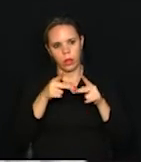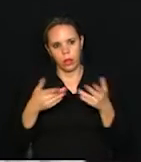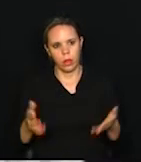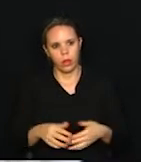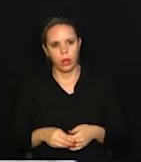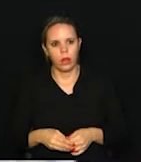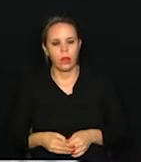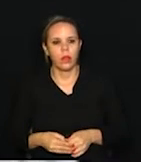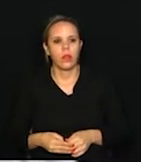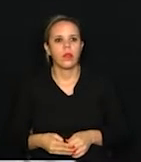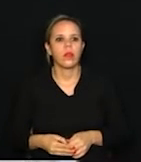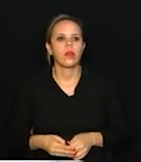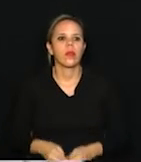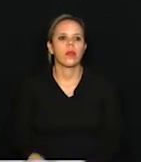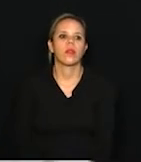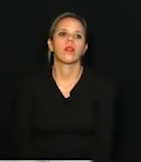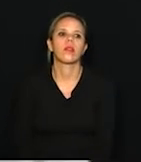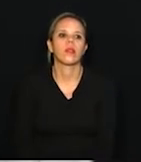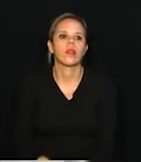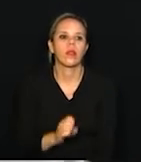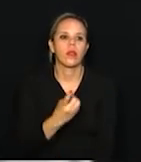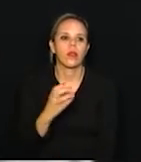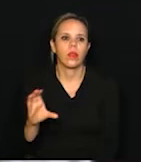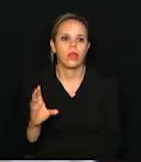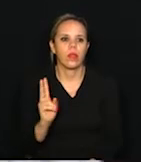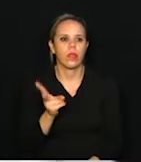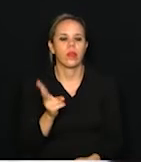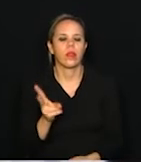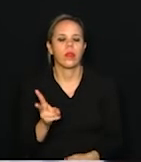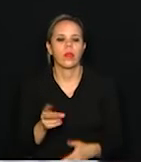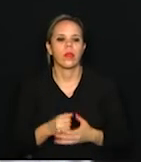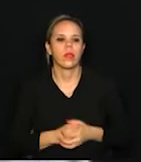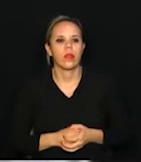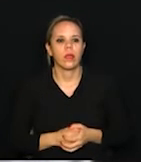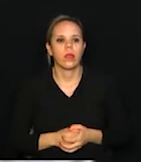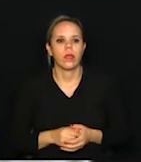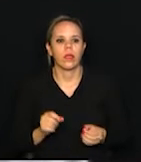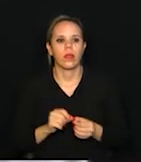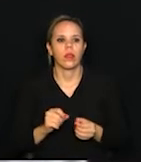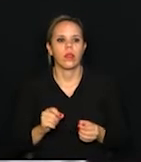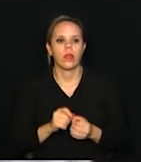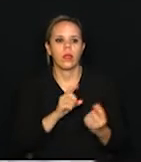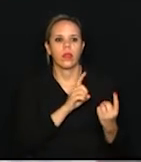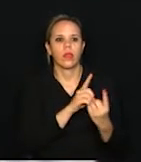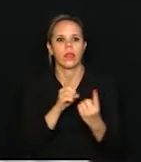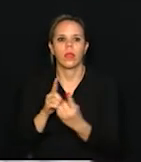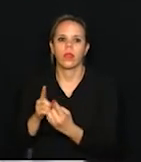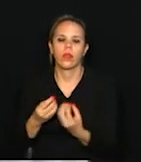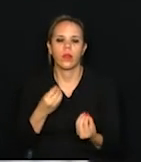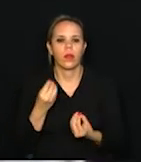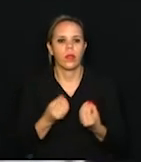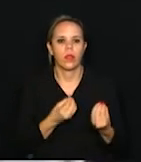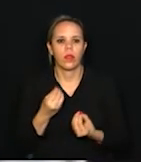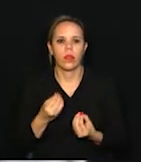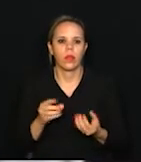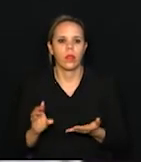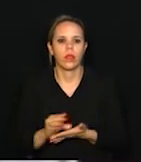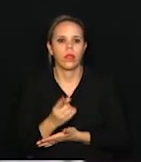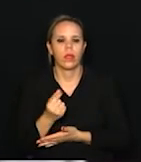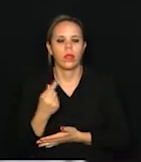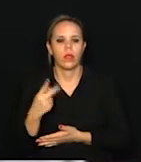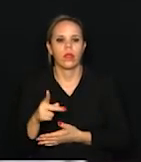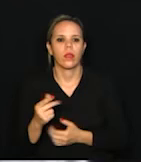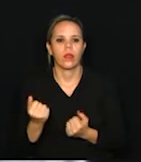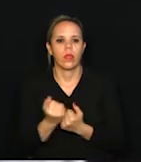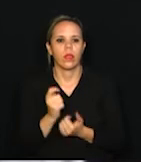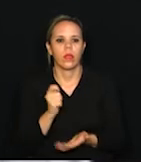população e a INDEC precisa manter a demanda para fazer os seus serviços. Como que ela vai buscar mais recursos para suprir